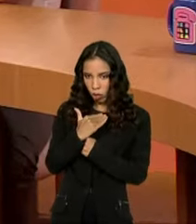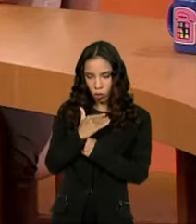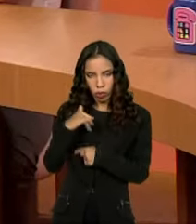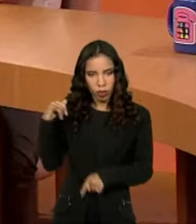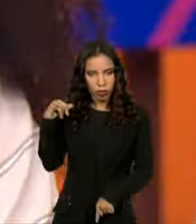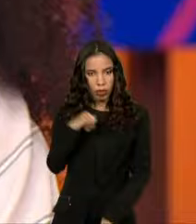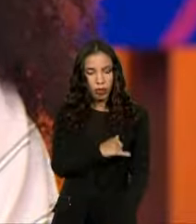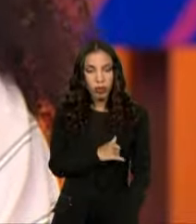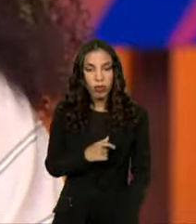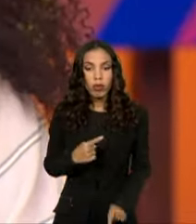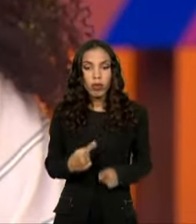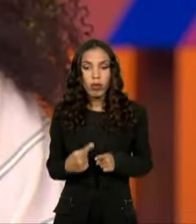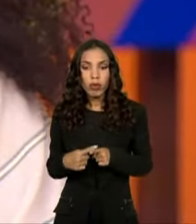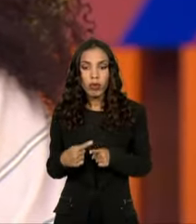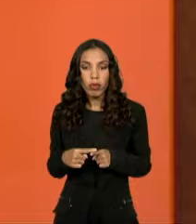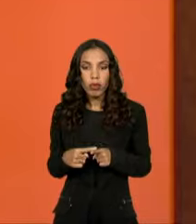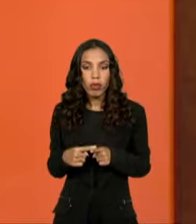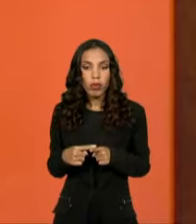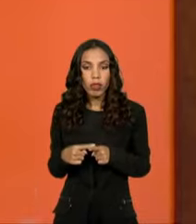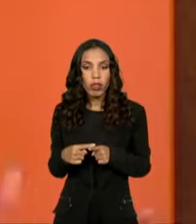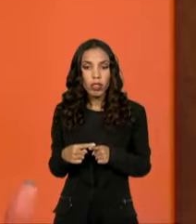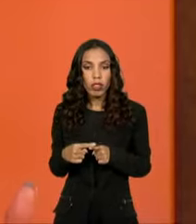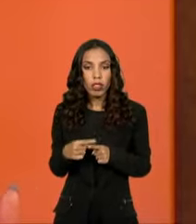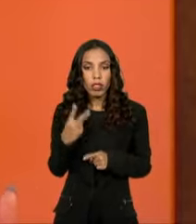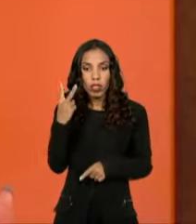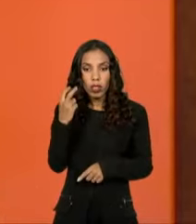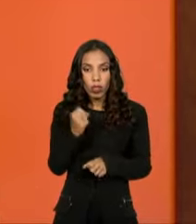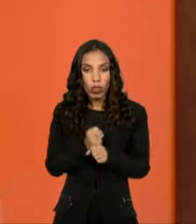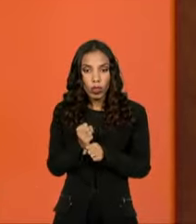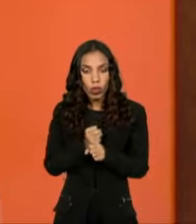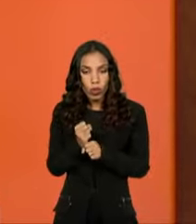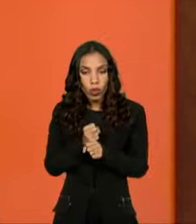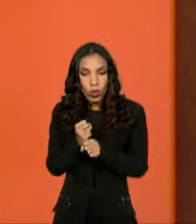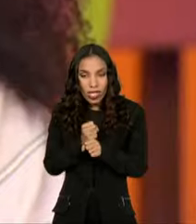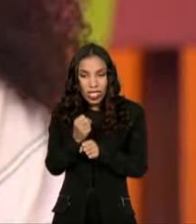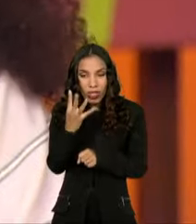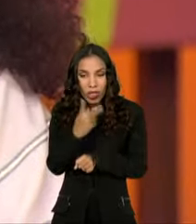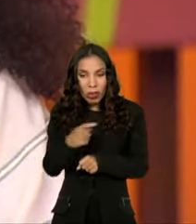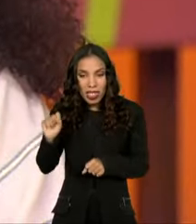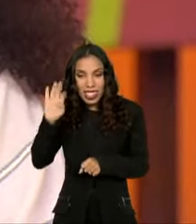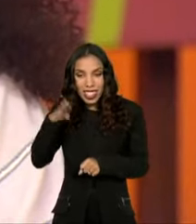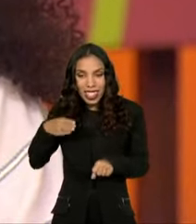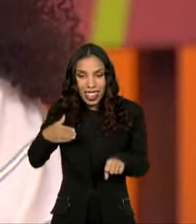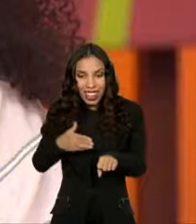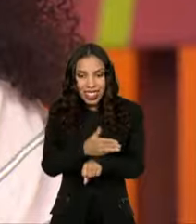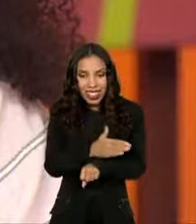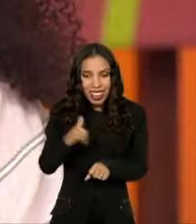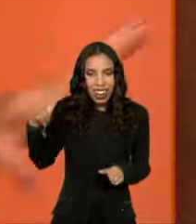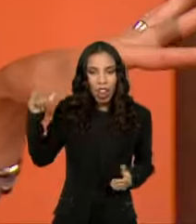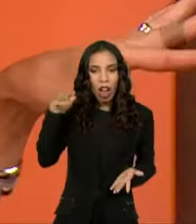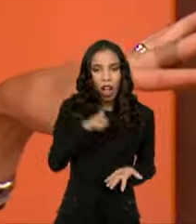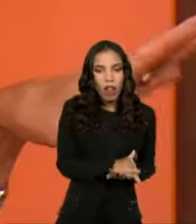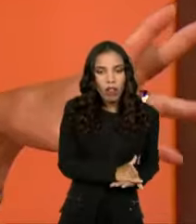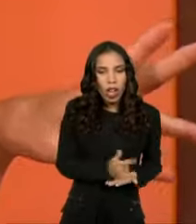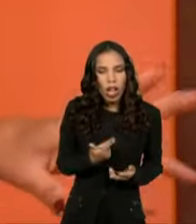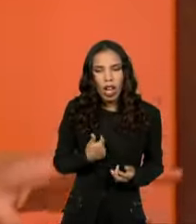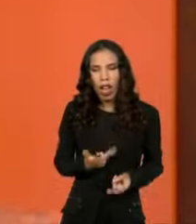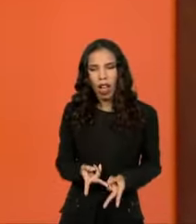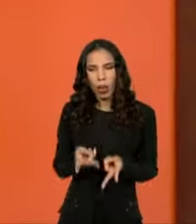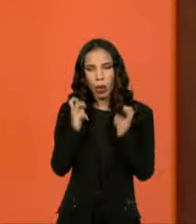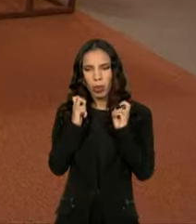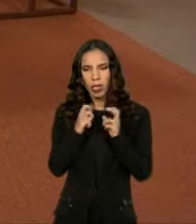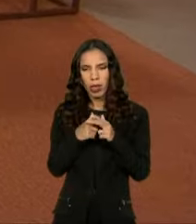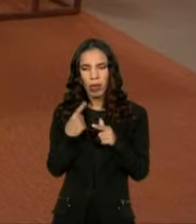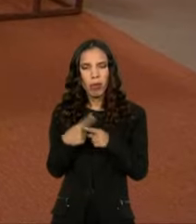É, porque é isso. Porque tem, ou eu fiquei 2 anos e 4 meses sem entrar num avião. Aí que eu me dei conta, porque eu não achava que era